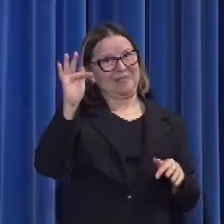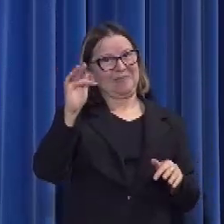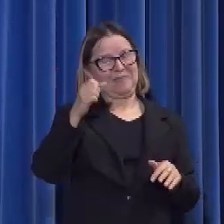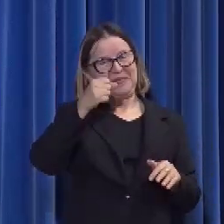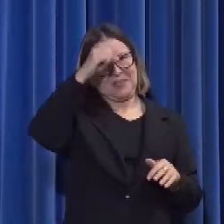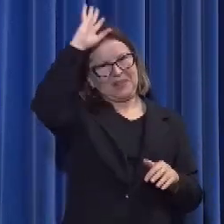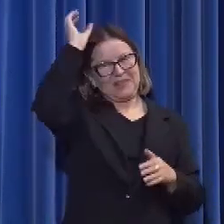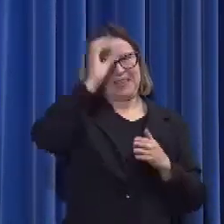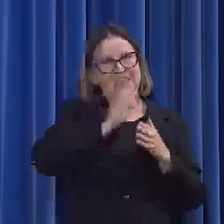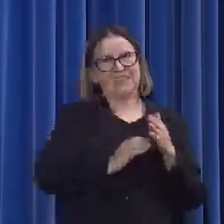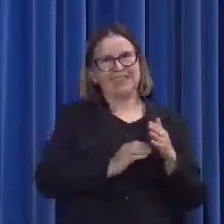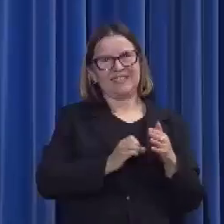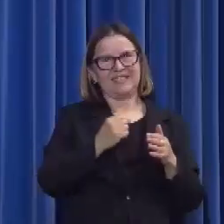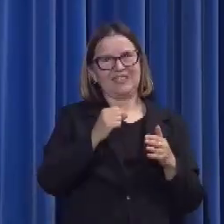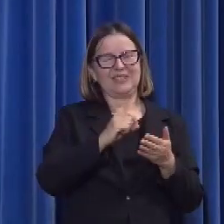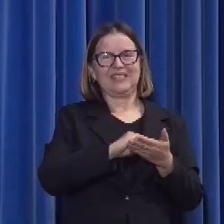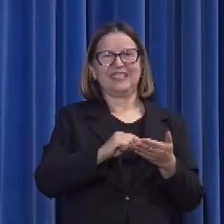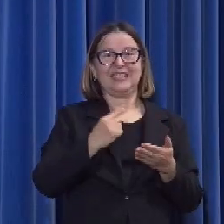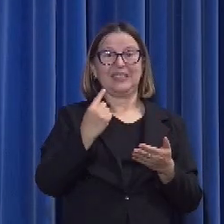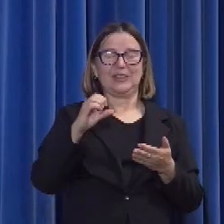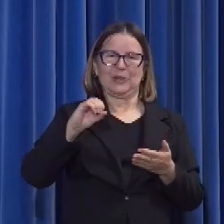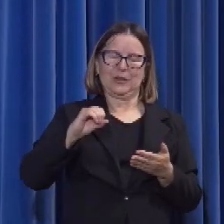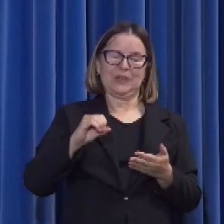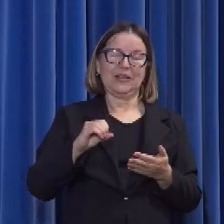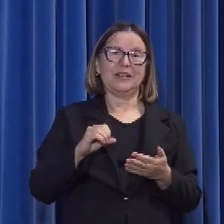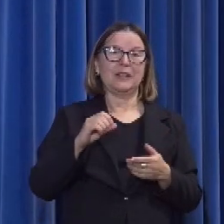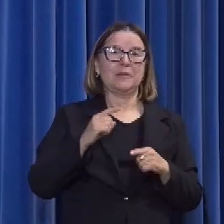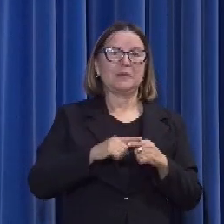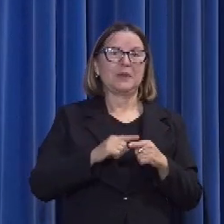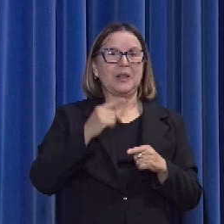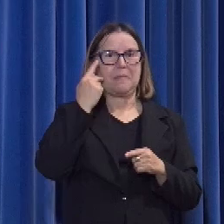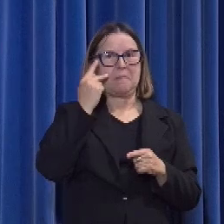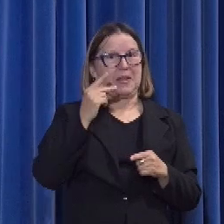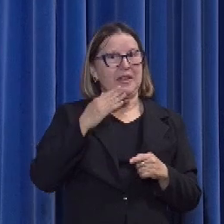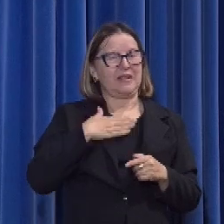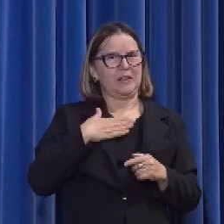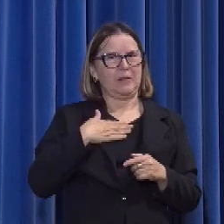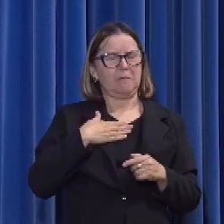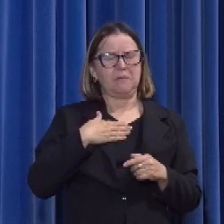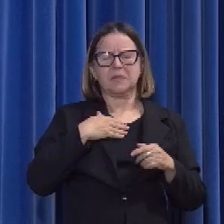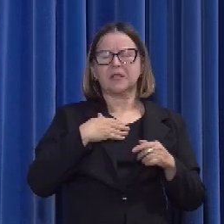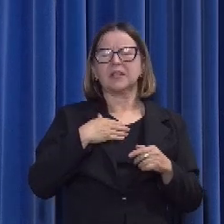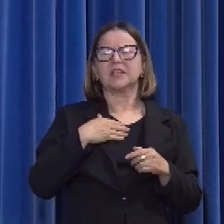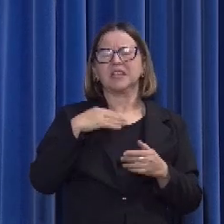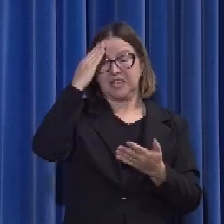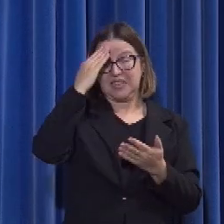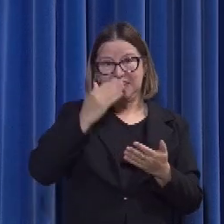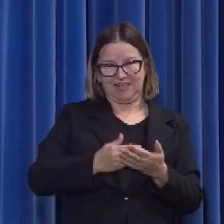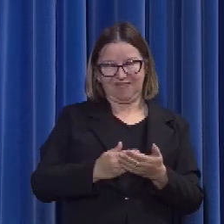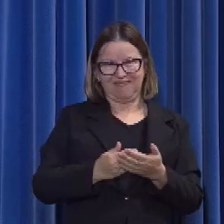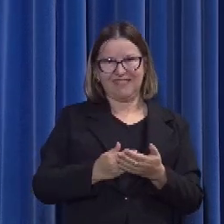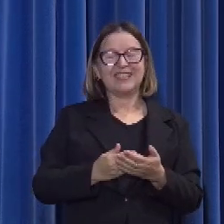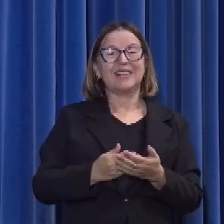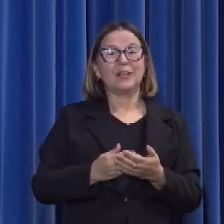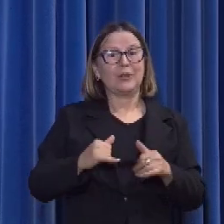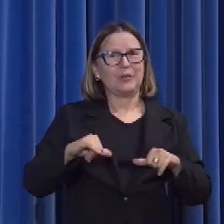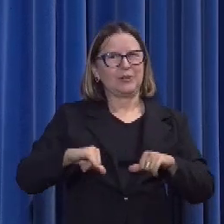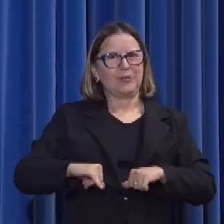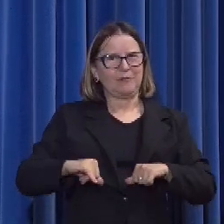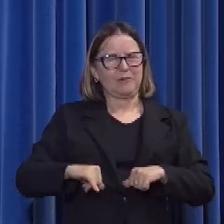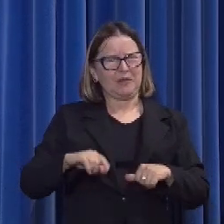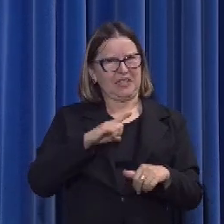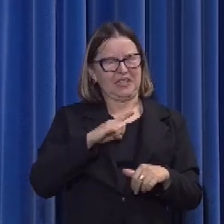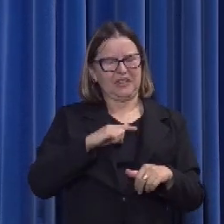assim: porque para mim tenho por certo que os sofrimentos do tempo presente não podem